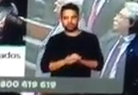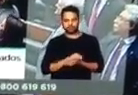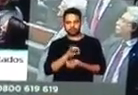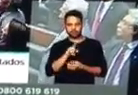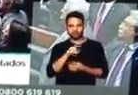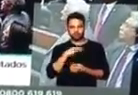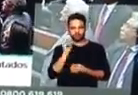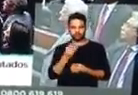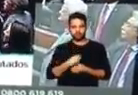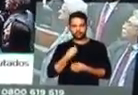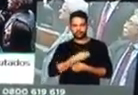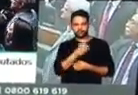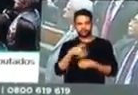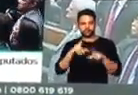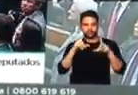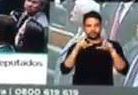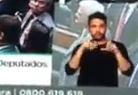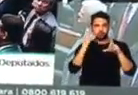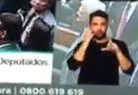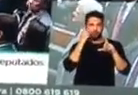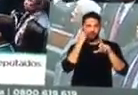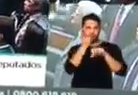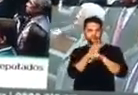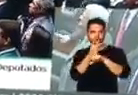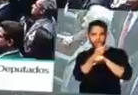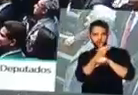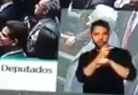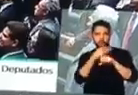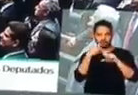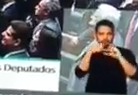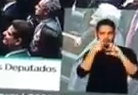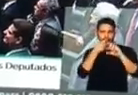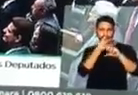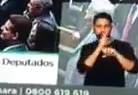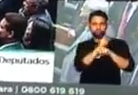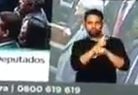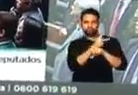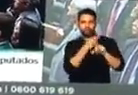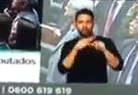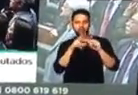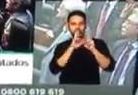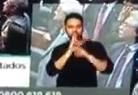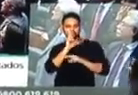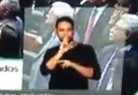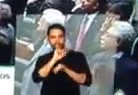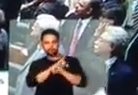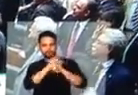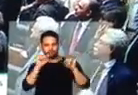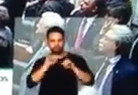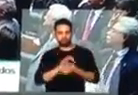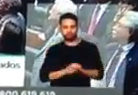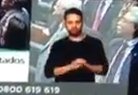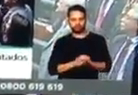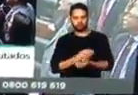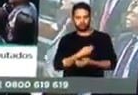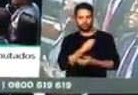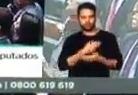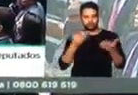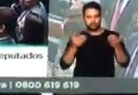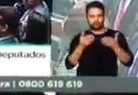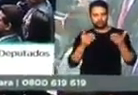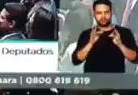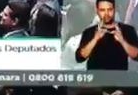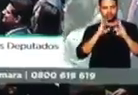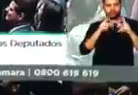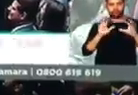Carlos, é impressionante o número de celulares filmando, não é verdade, em plenário para registrar o resultado. Hoje em dia,